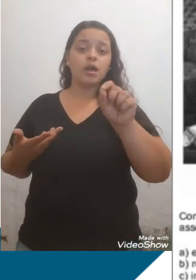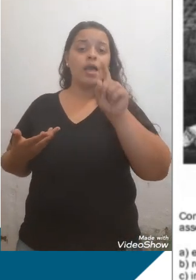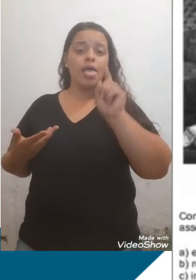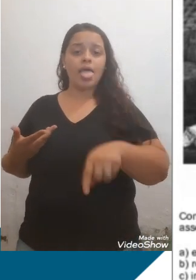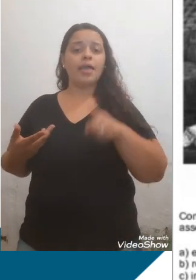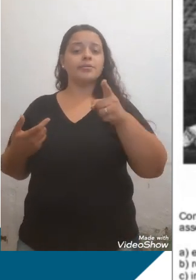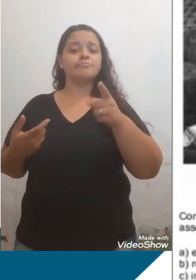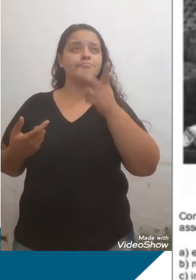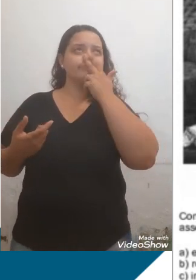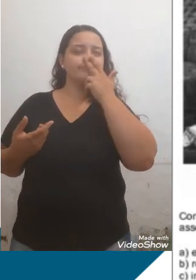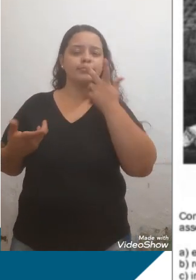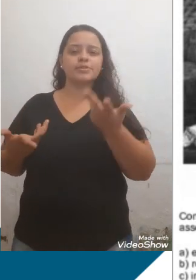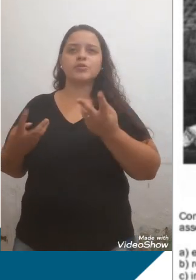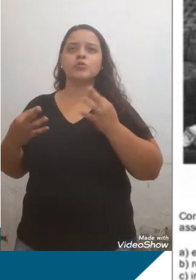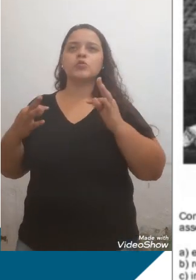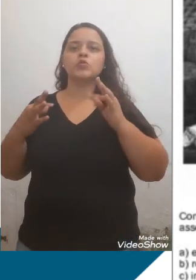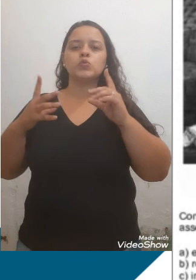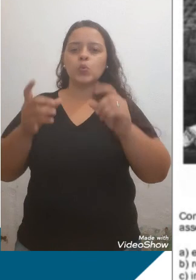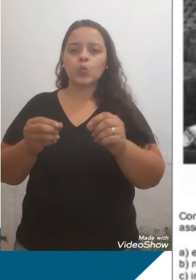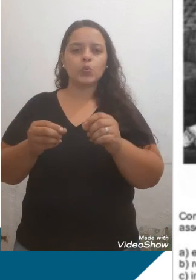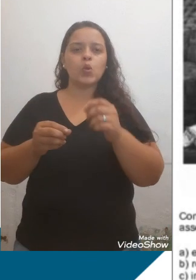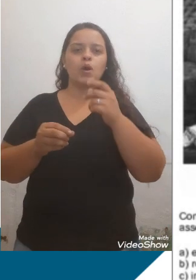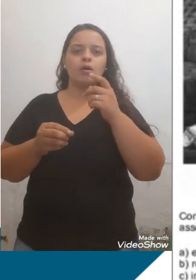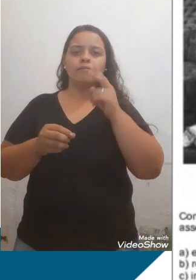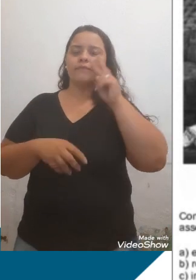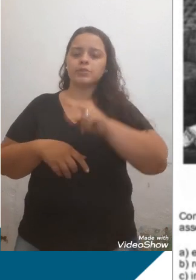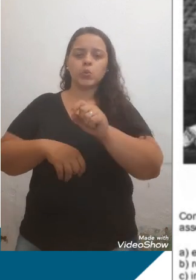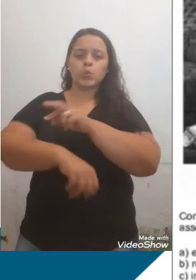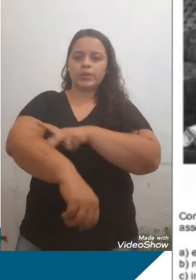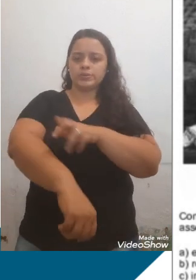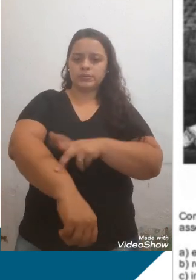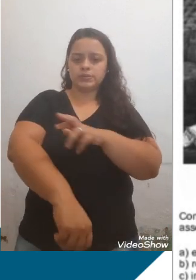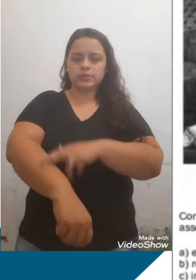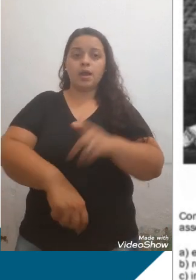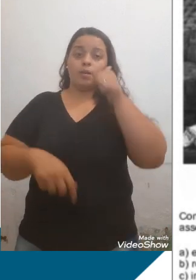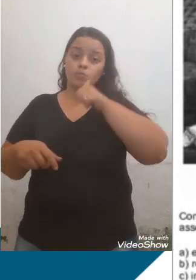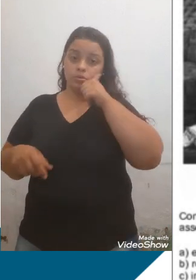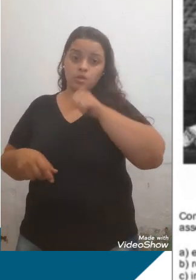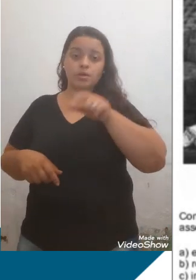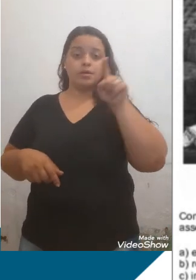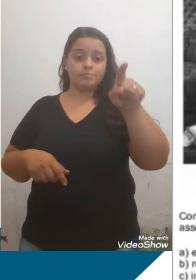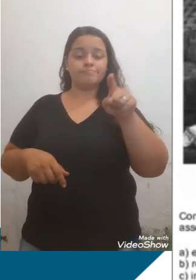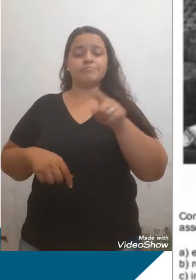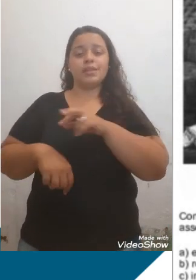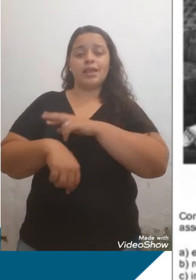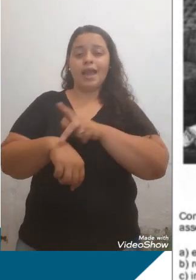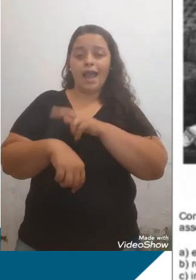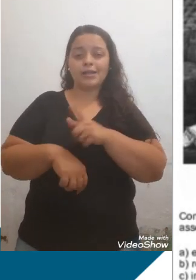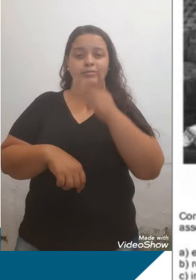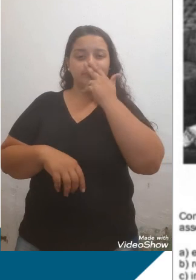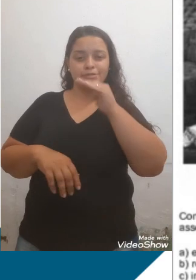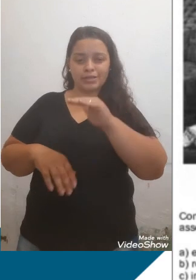base totalmente racialista. As mulheres consideradas de raças